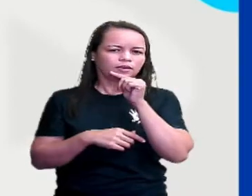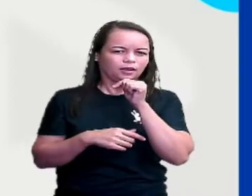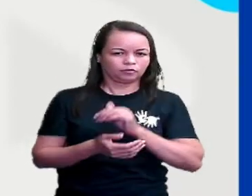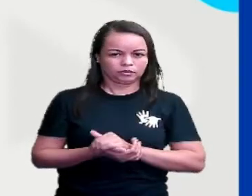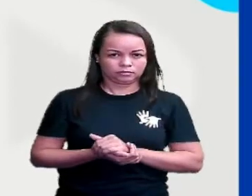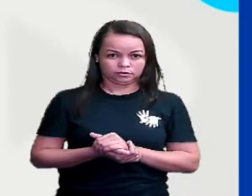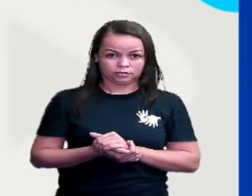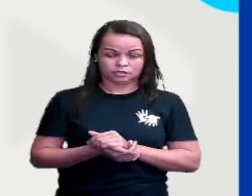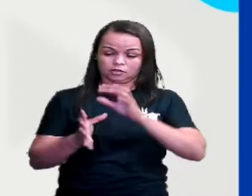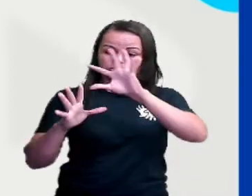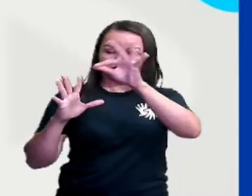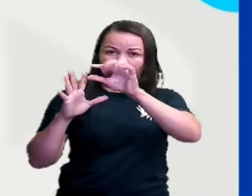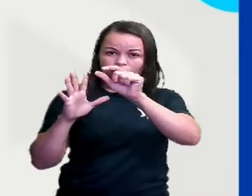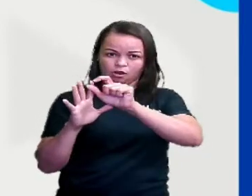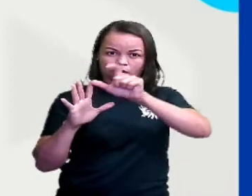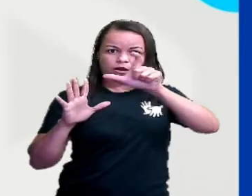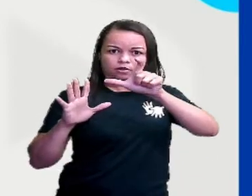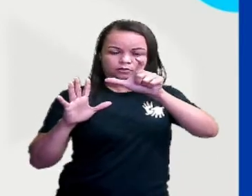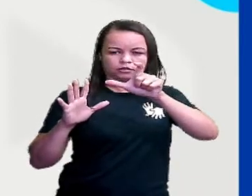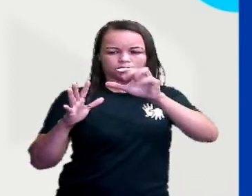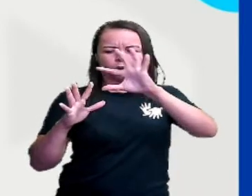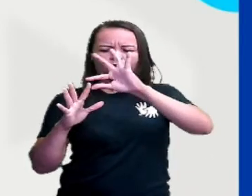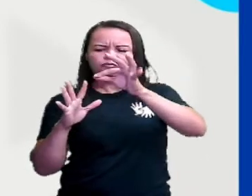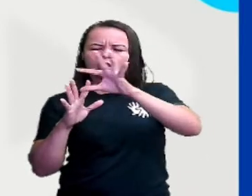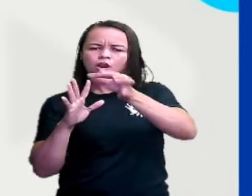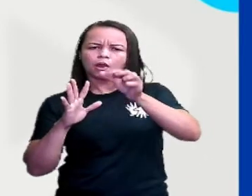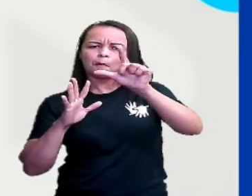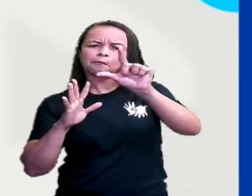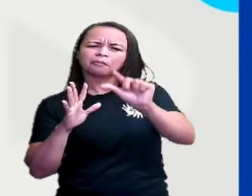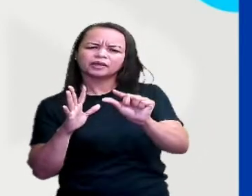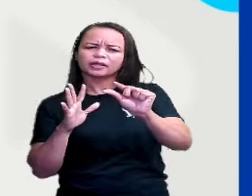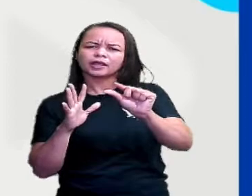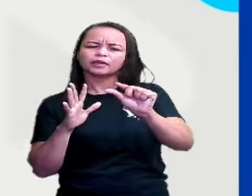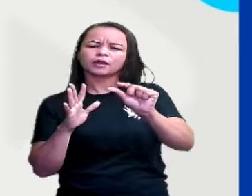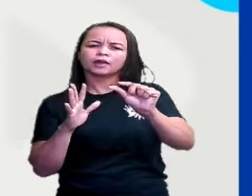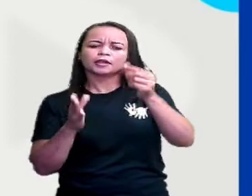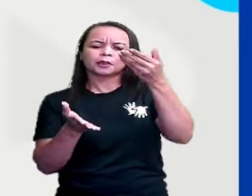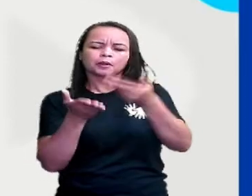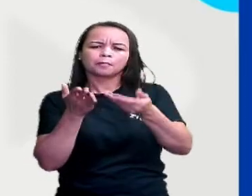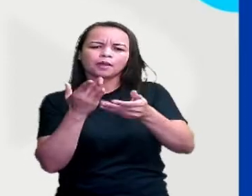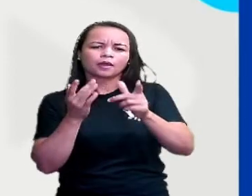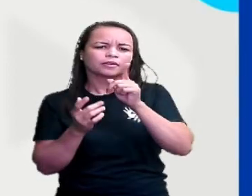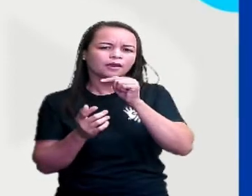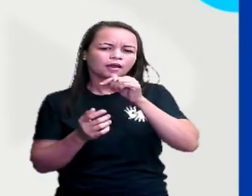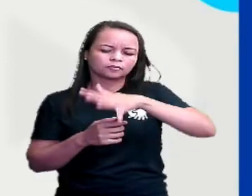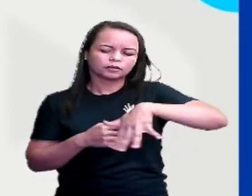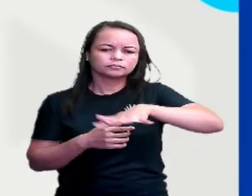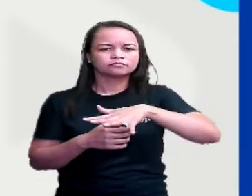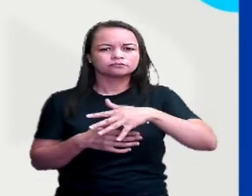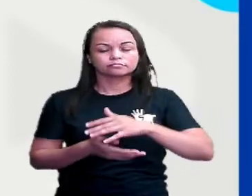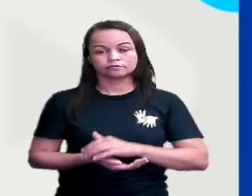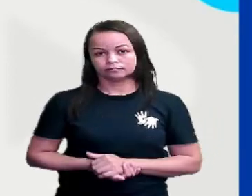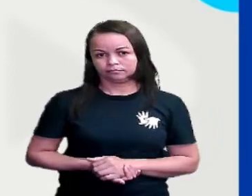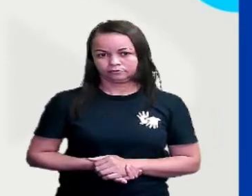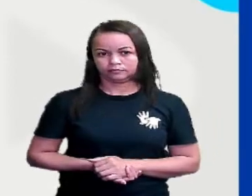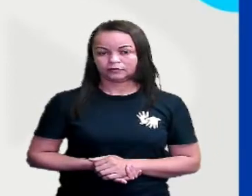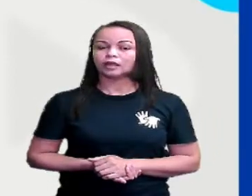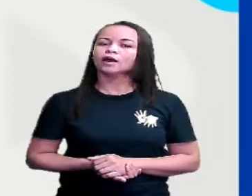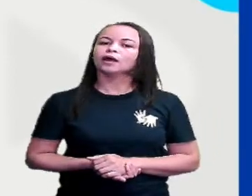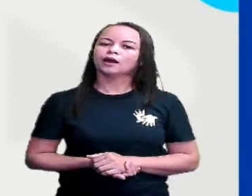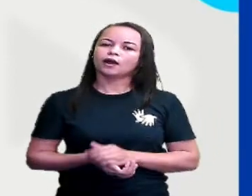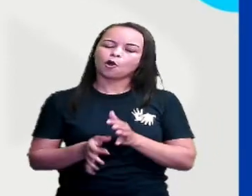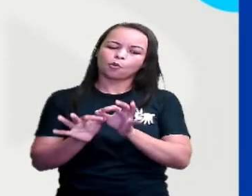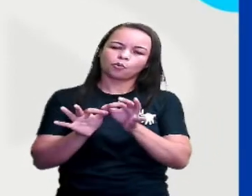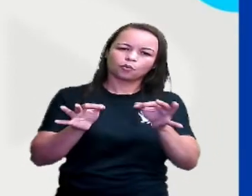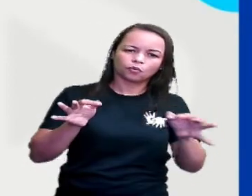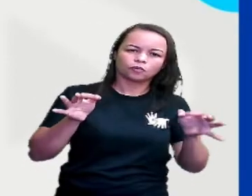perda de água para o ambiente ou são as folhas pequenas que diminuem a perda de água para o ambiente? Eu também citei ao longo da nossa